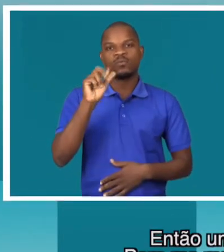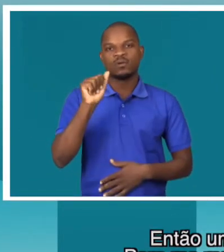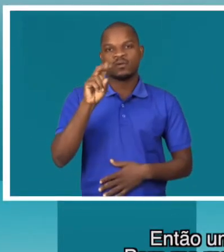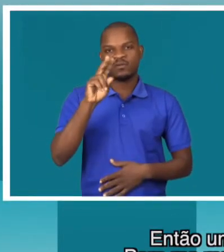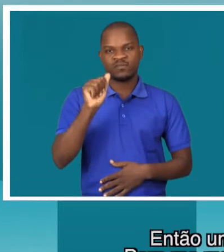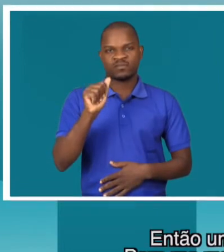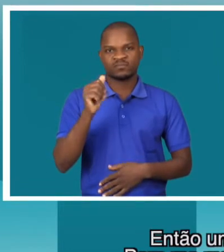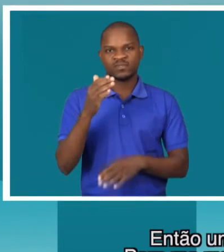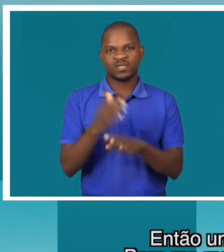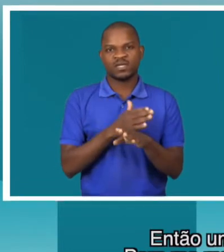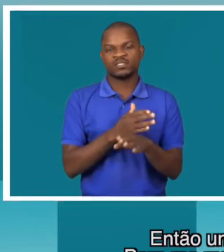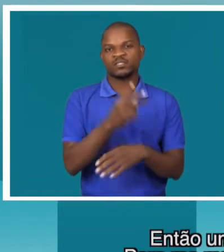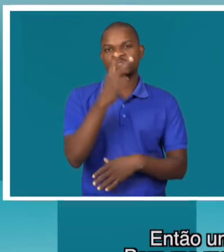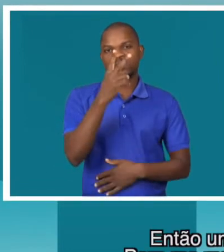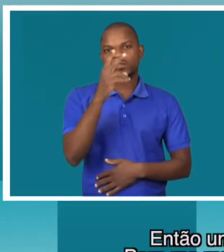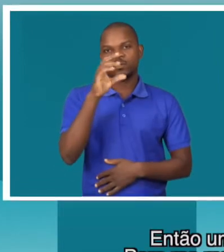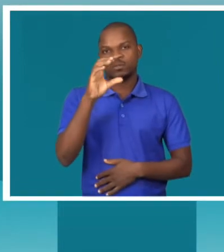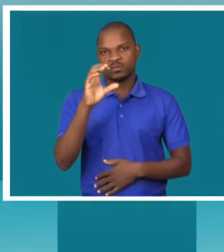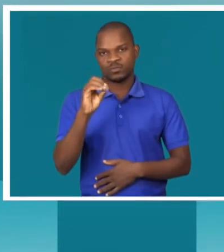2002.